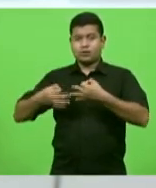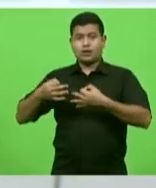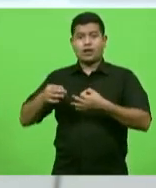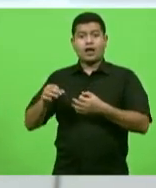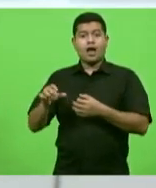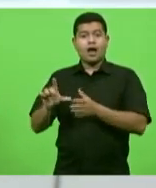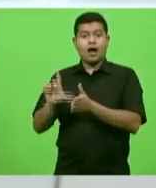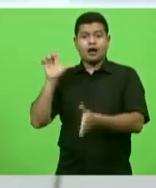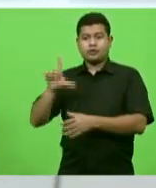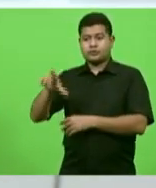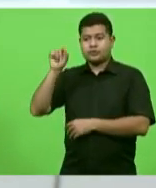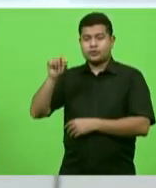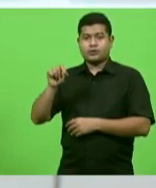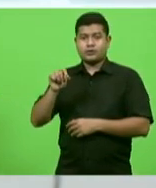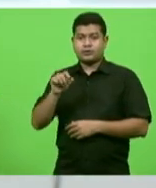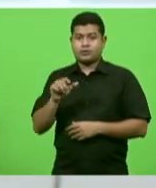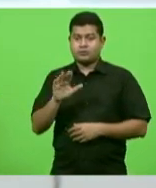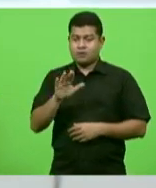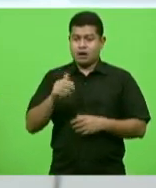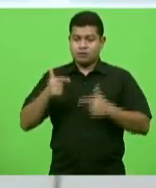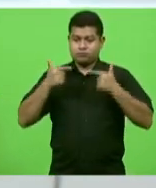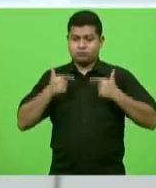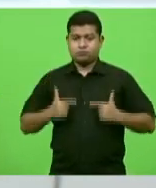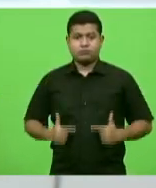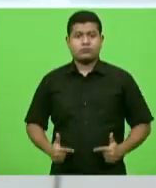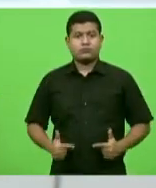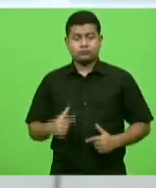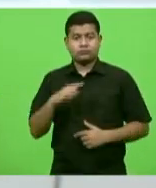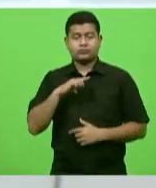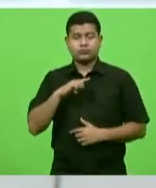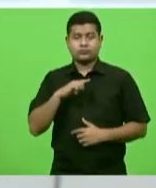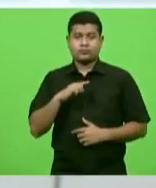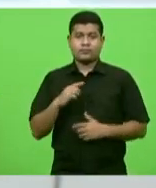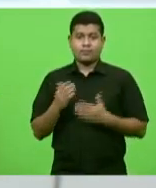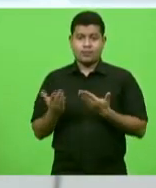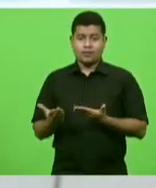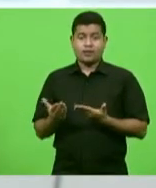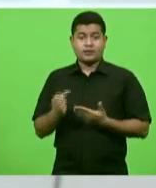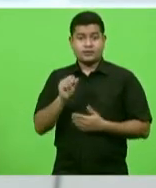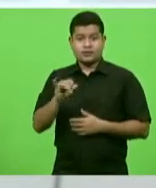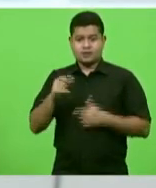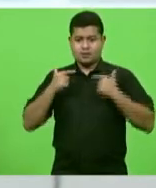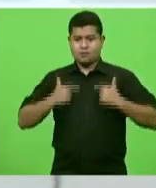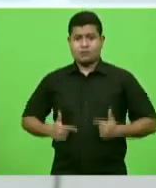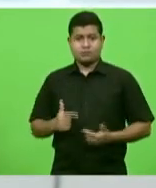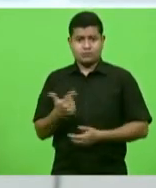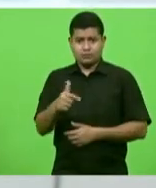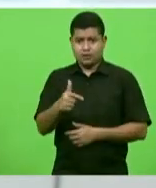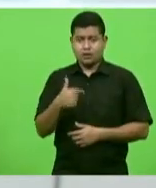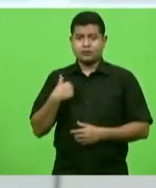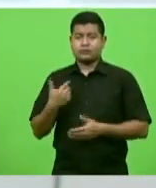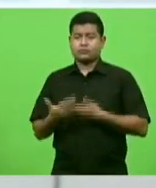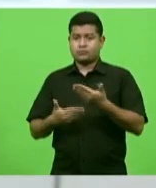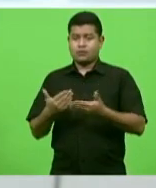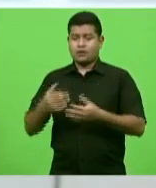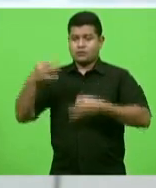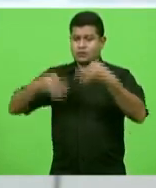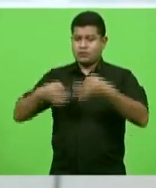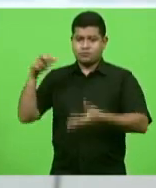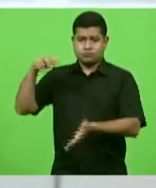sem o que o julgamento não será válido em e na contemporaneidade Imparcial não